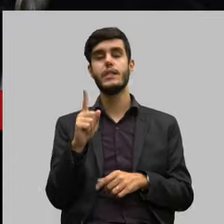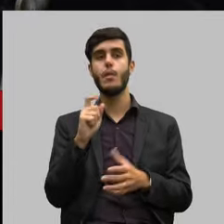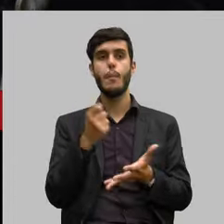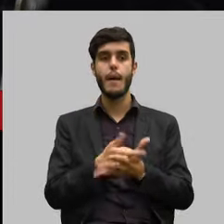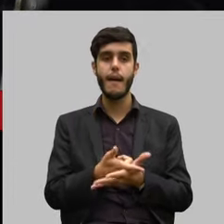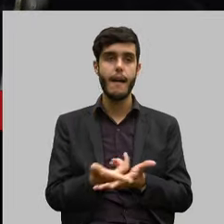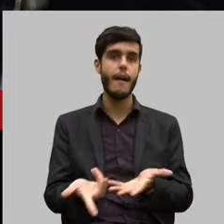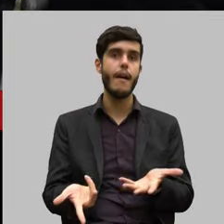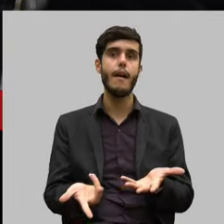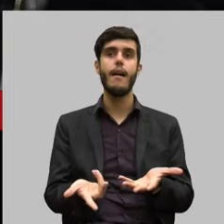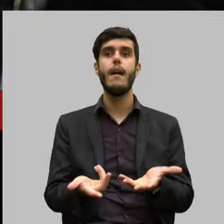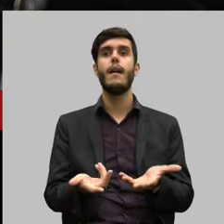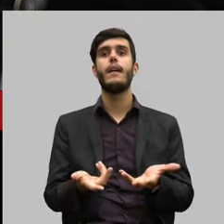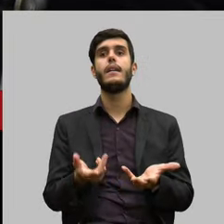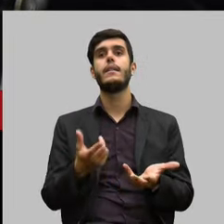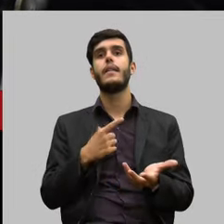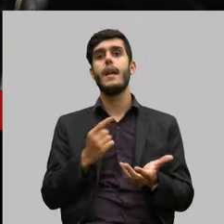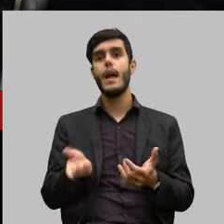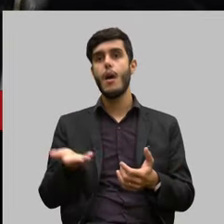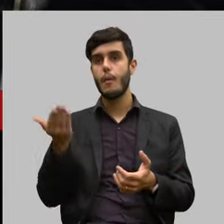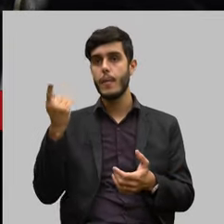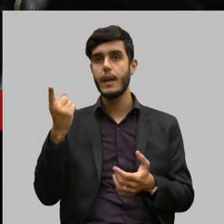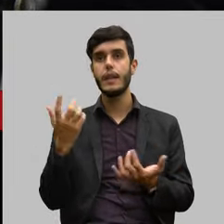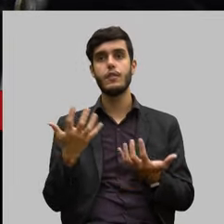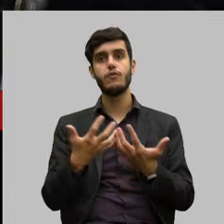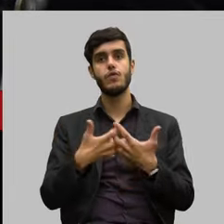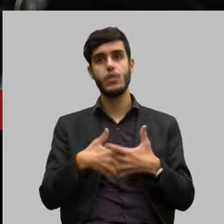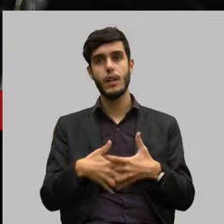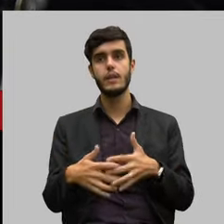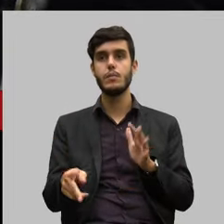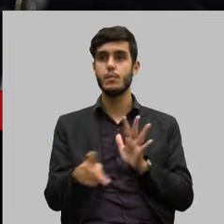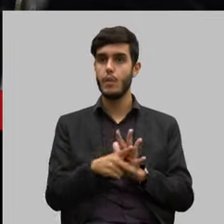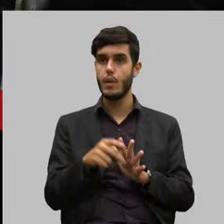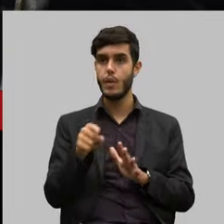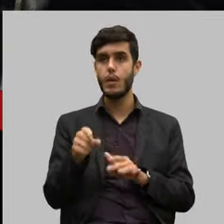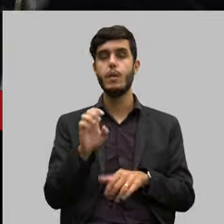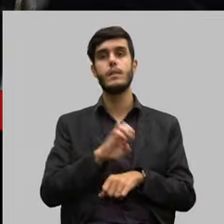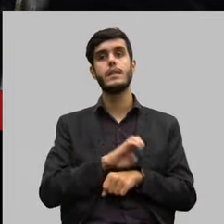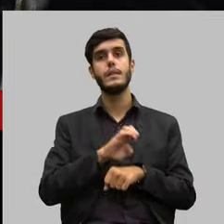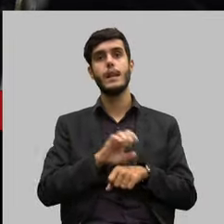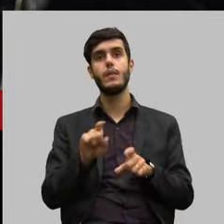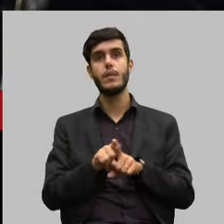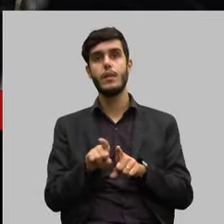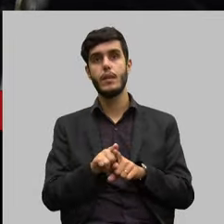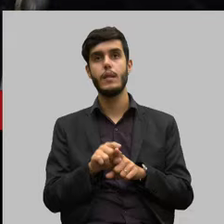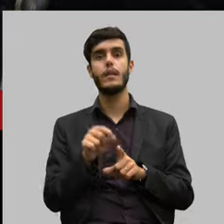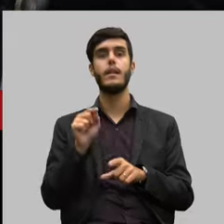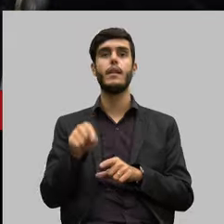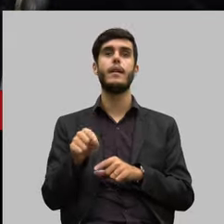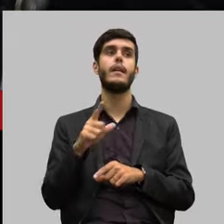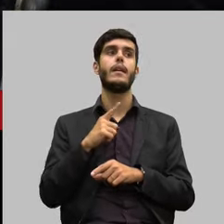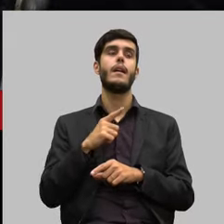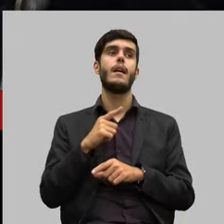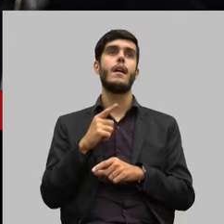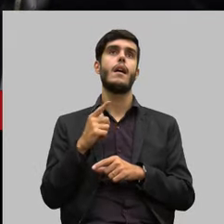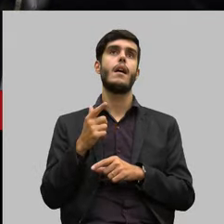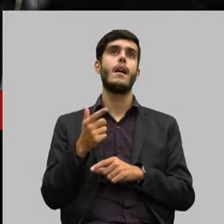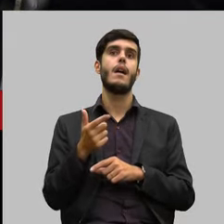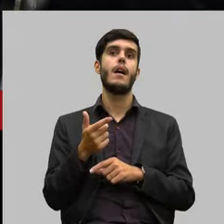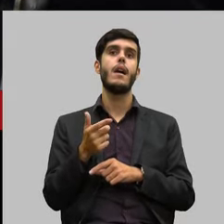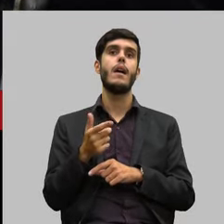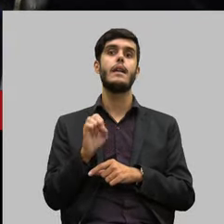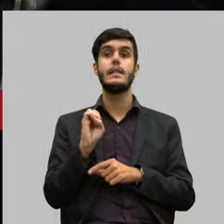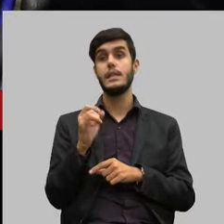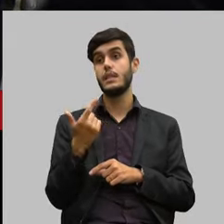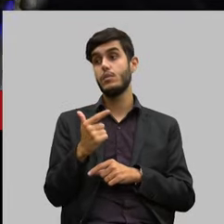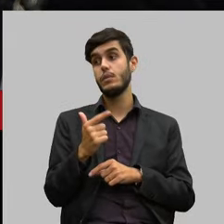estado que dê aumento pro funcionalismo não existe estado que recomponha se ele não tiver